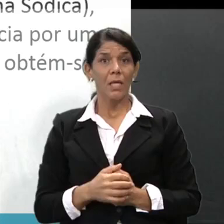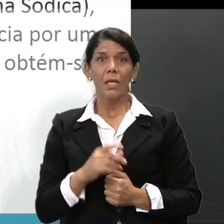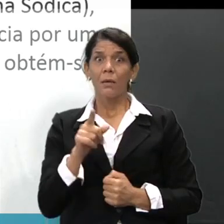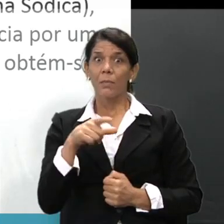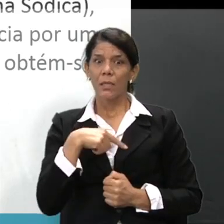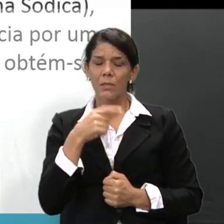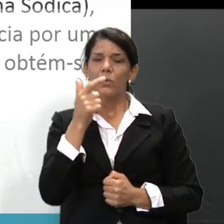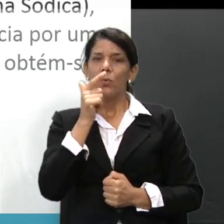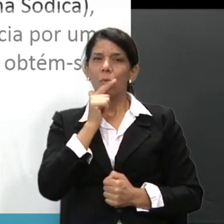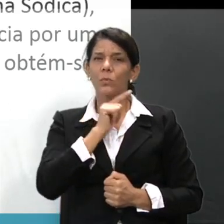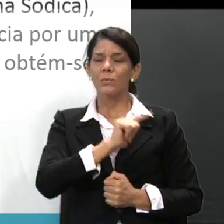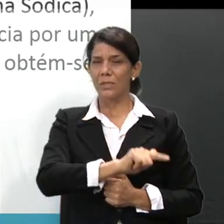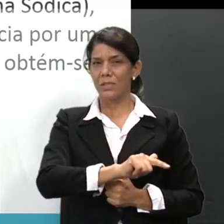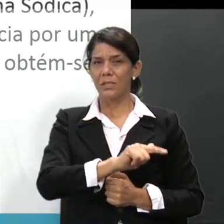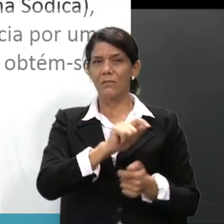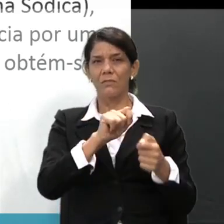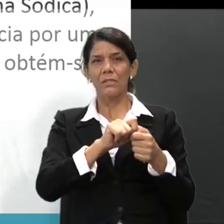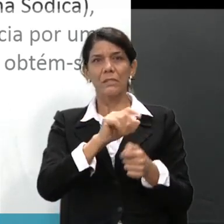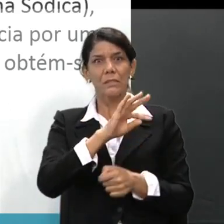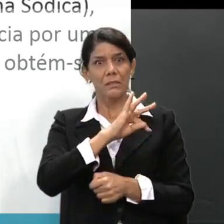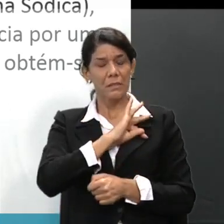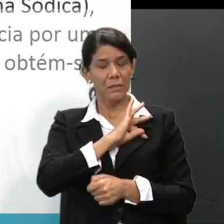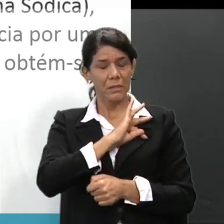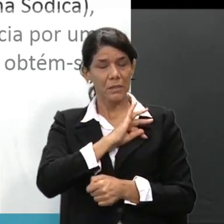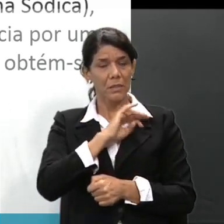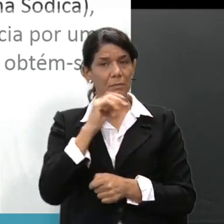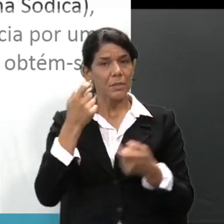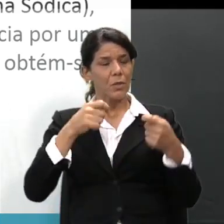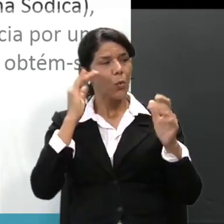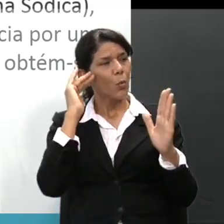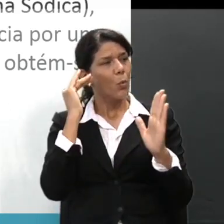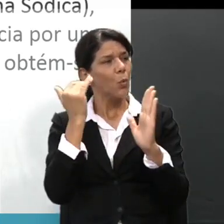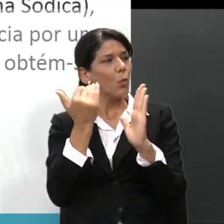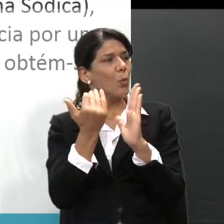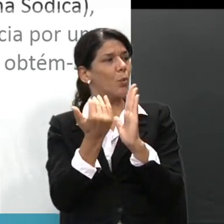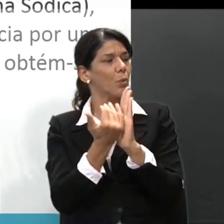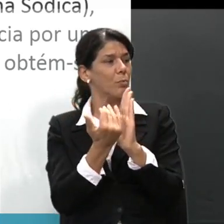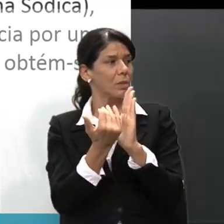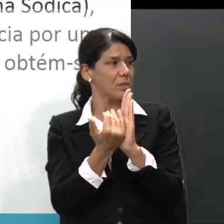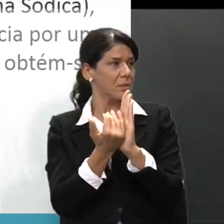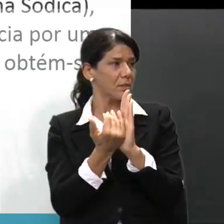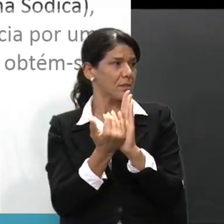gente desenvolva essa técnica, nós vamos seguir a seguinte